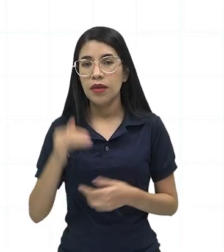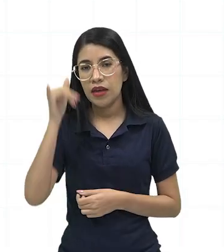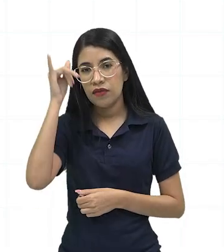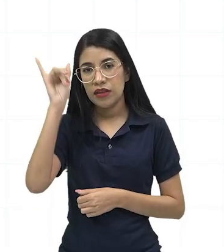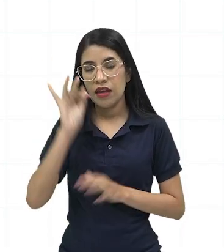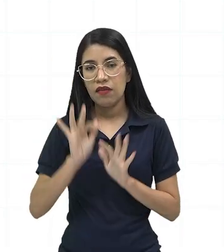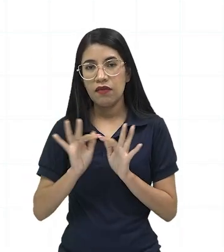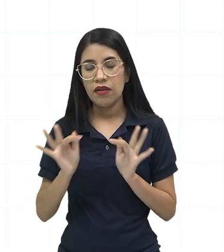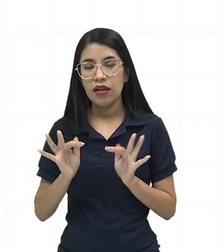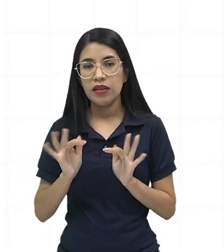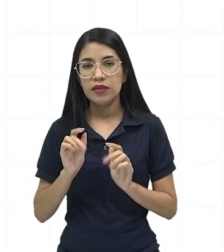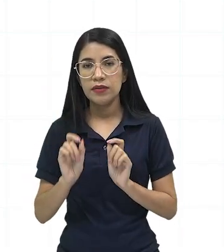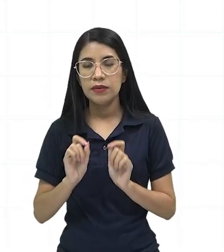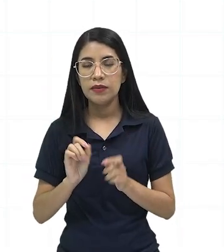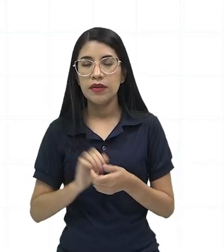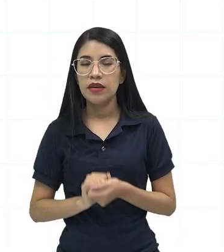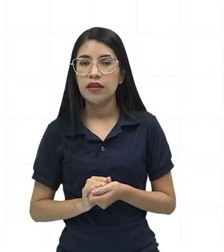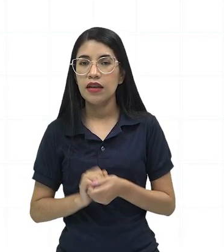frase, né,